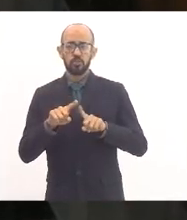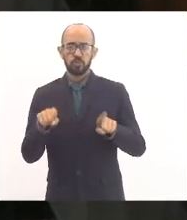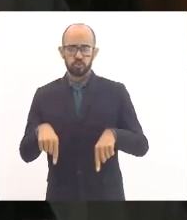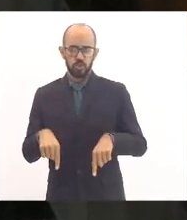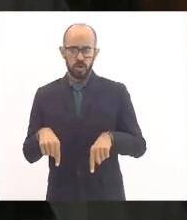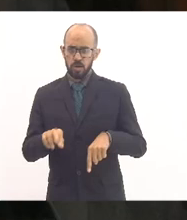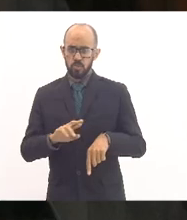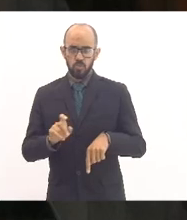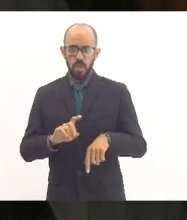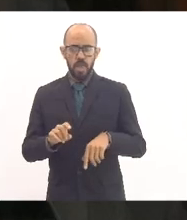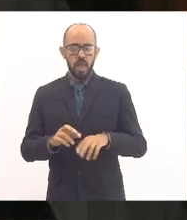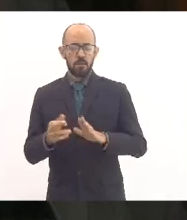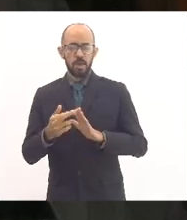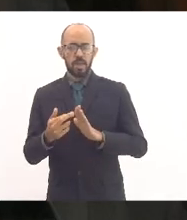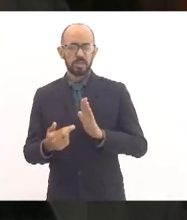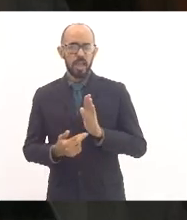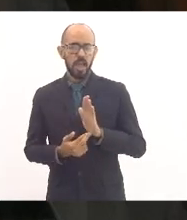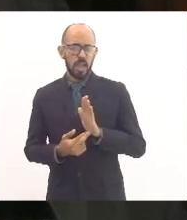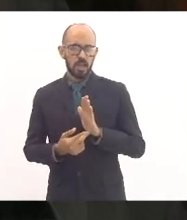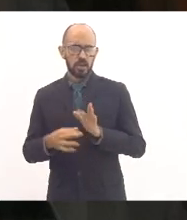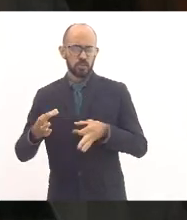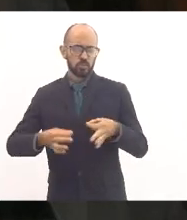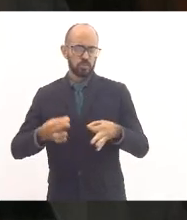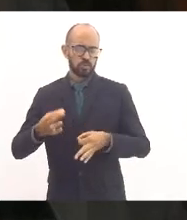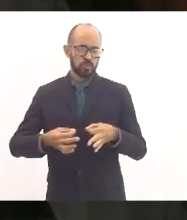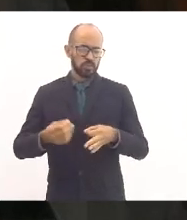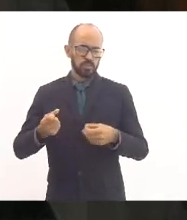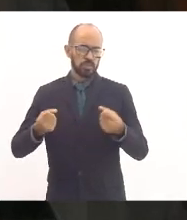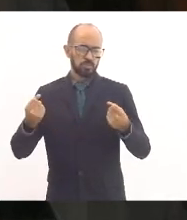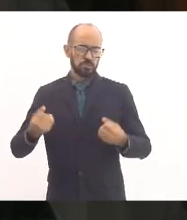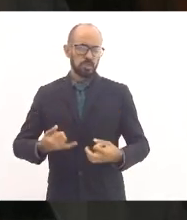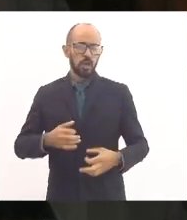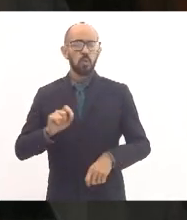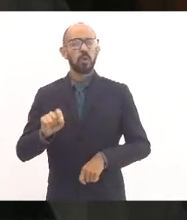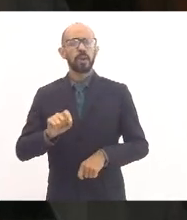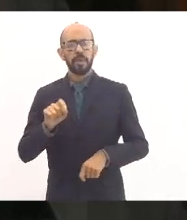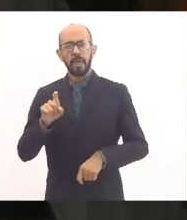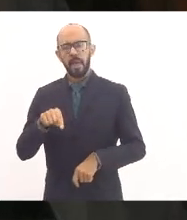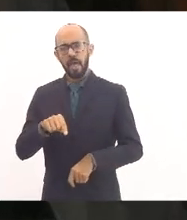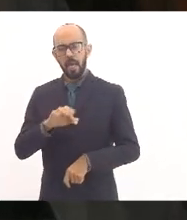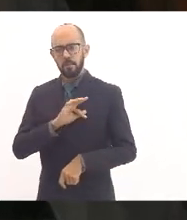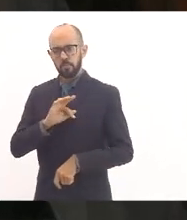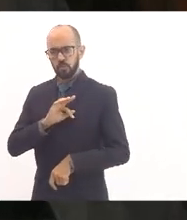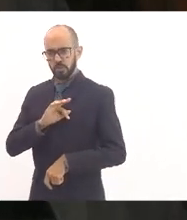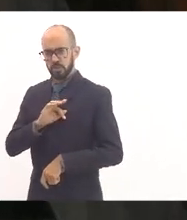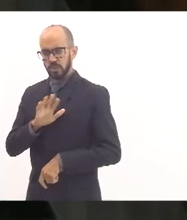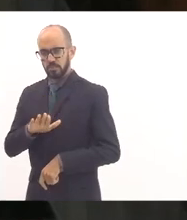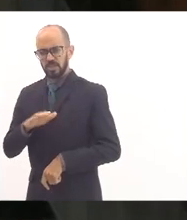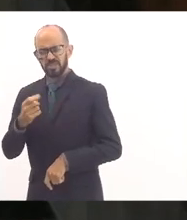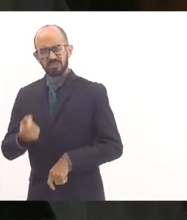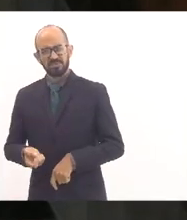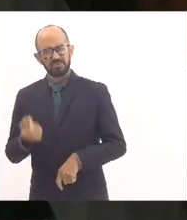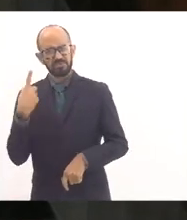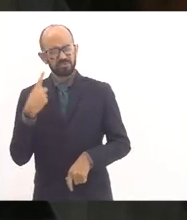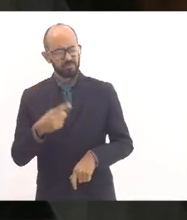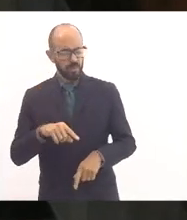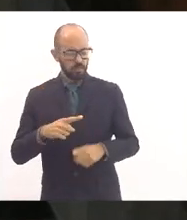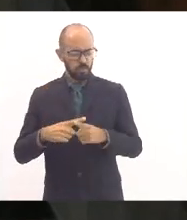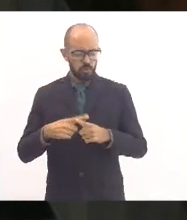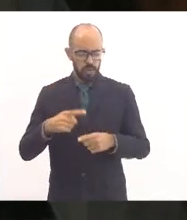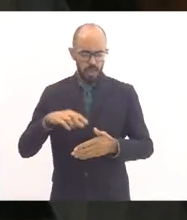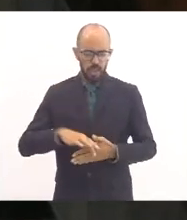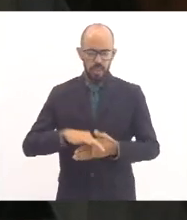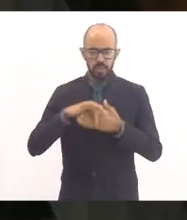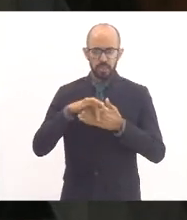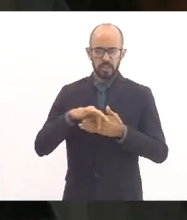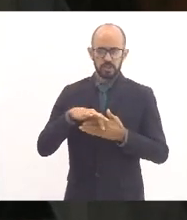através da Norma Jurídica que institui o que é polícia civil Bom dia muito estranho que a cabeça da Polícia